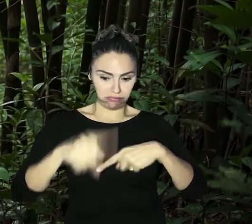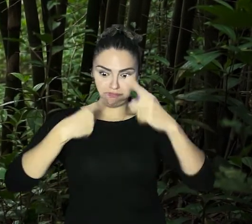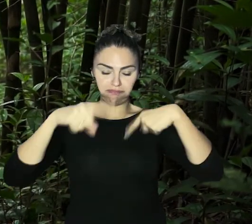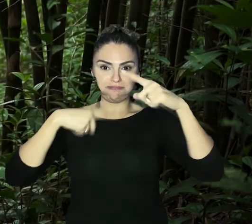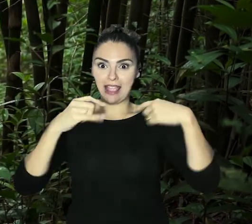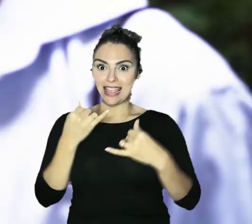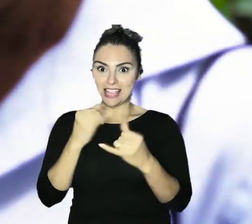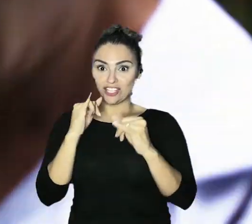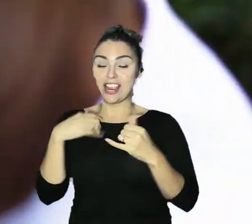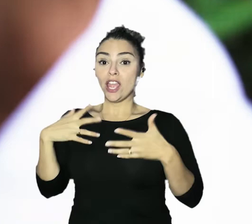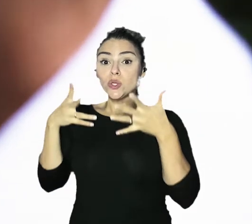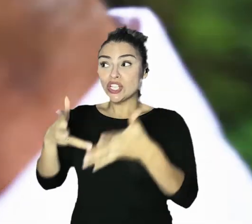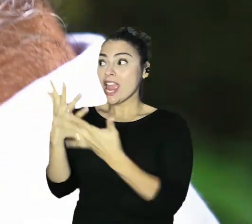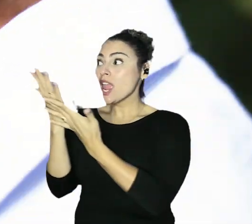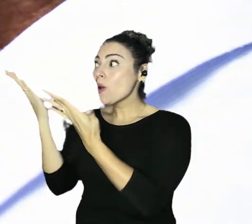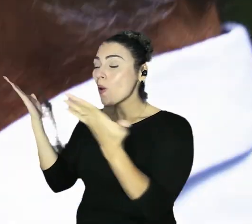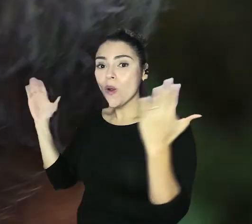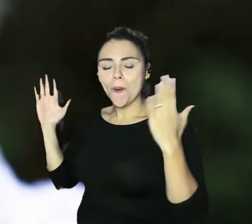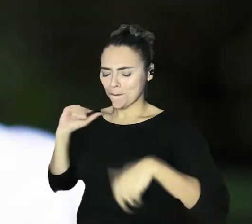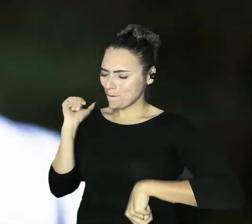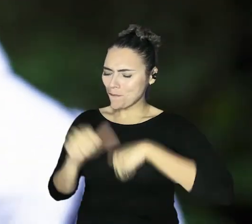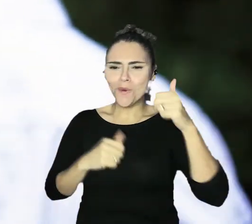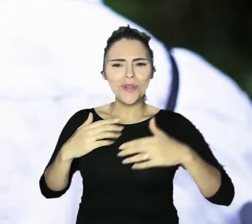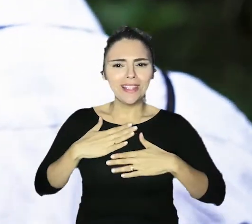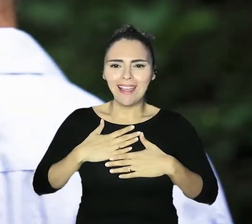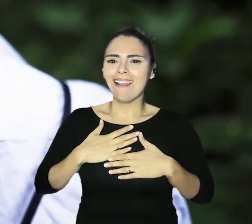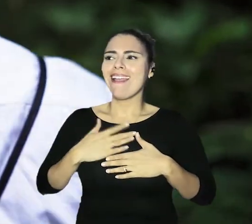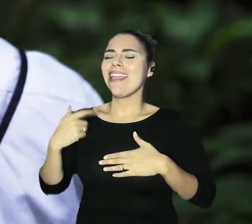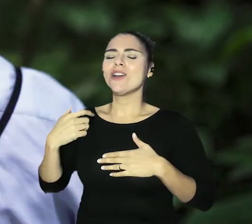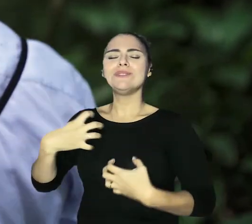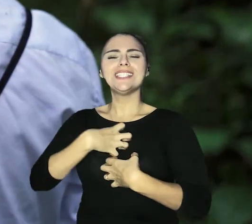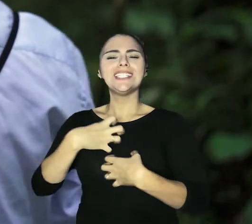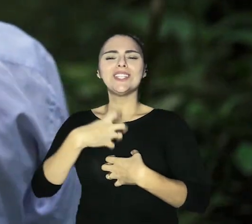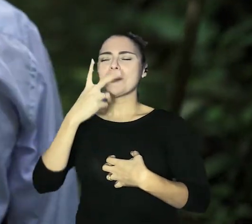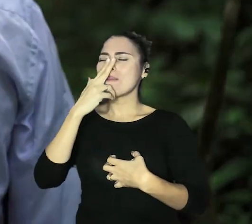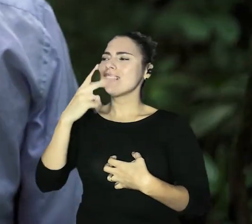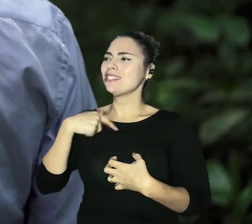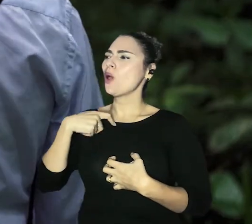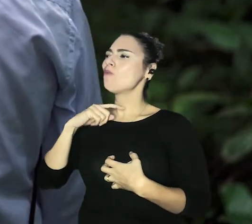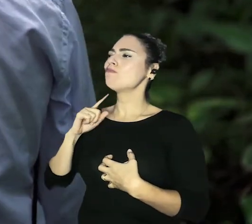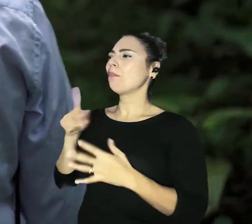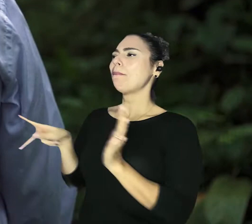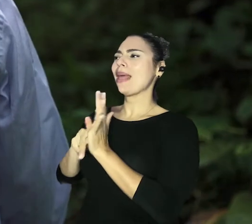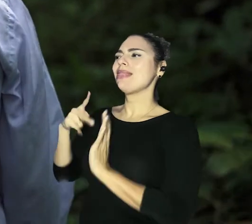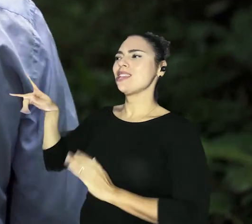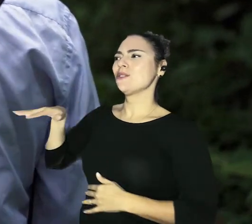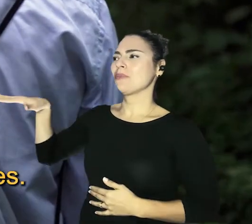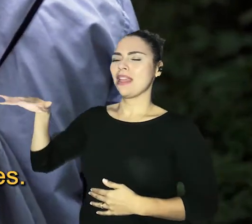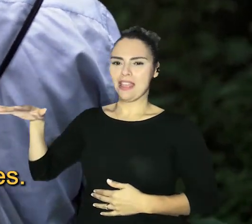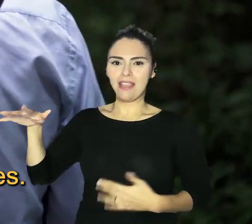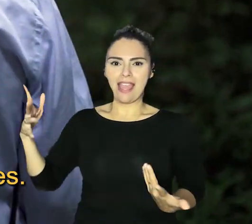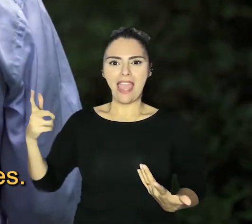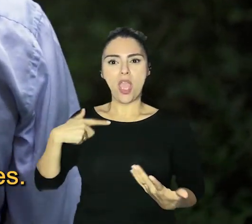baterias. Quando eu chego aqui muda tudo. Quando eu chego aqui eu me sinto parte do todo. Não é o meio, aqui eu me sinto parte do